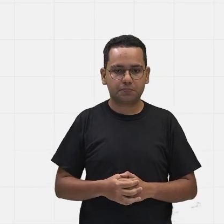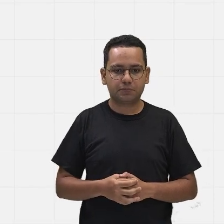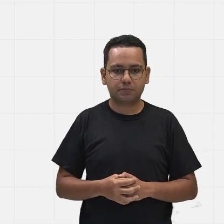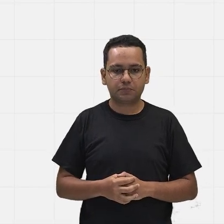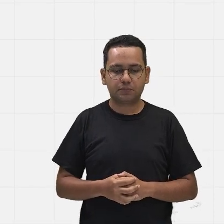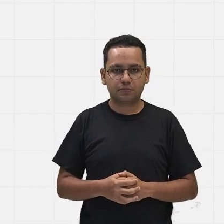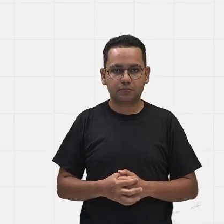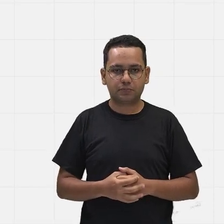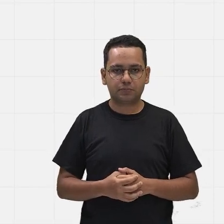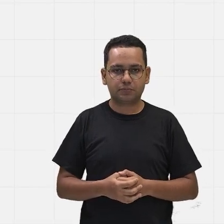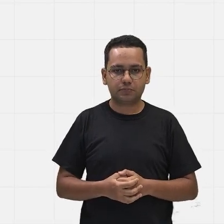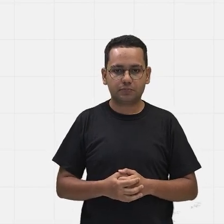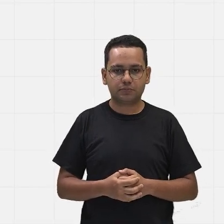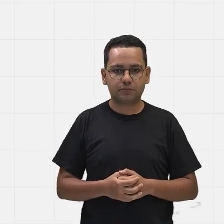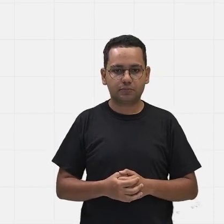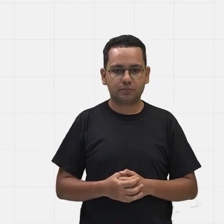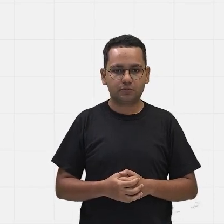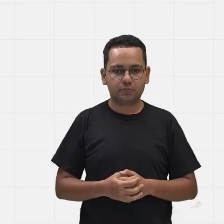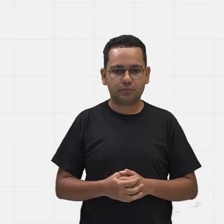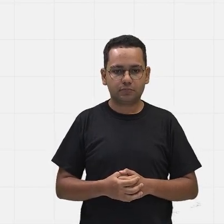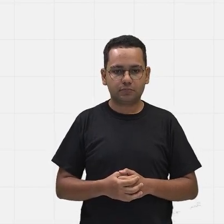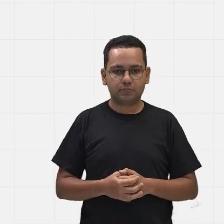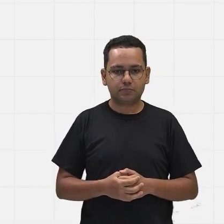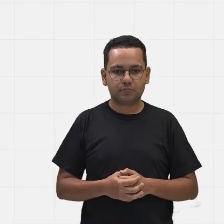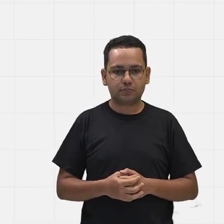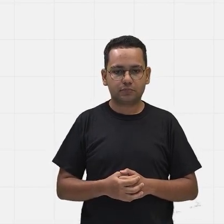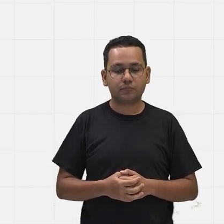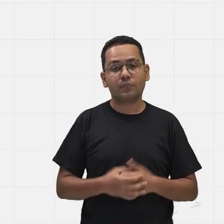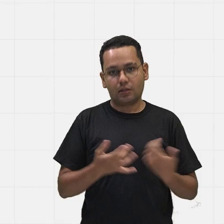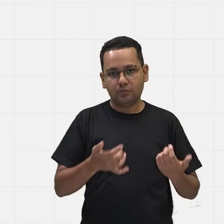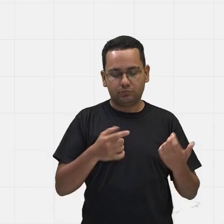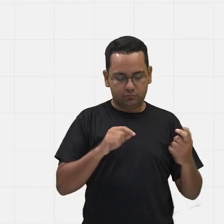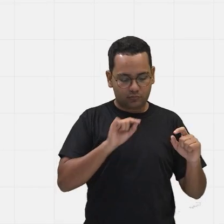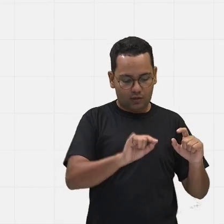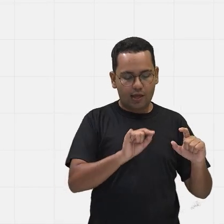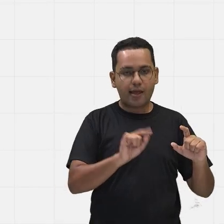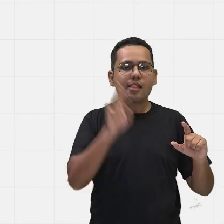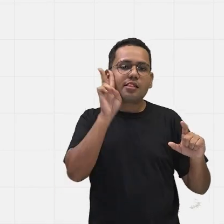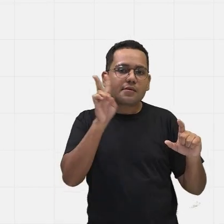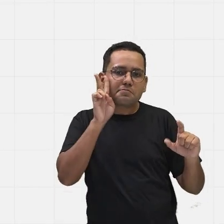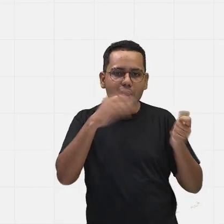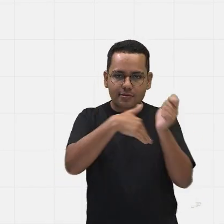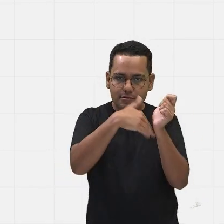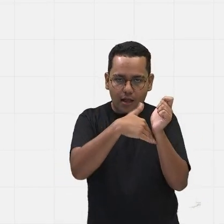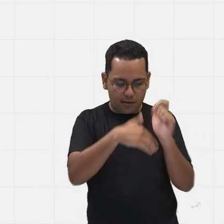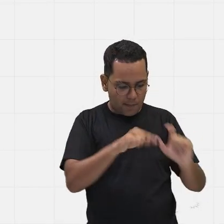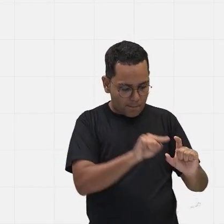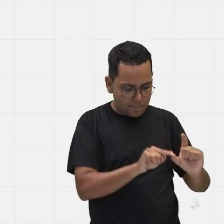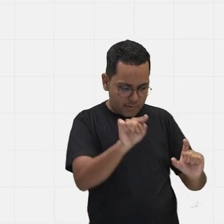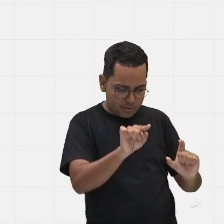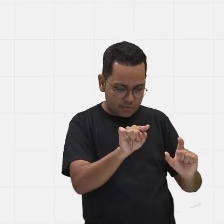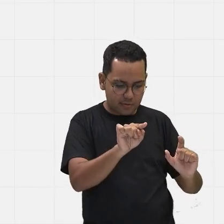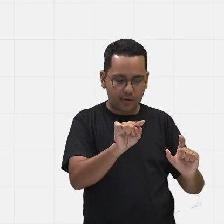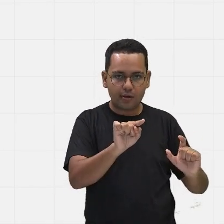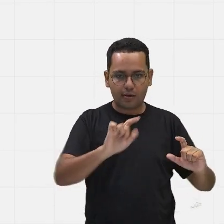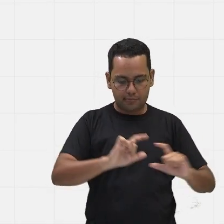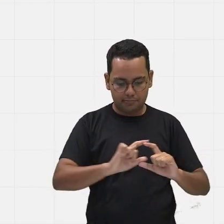10.154.217.61, tá? E vai clicar em lembrar a senha e depois conectar. Pronto.